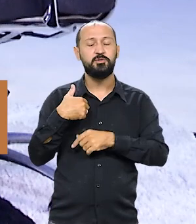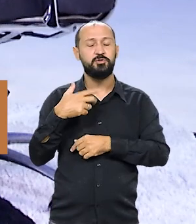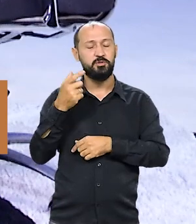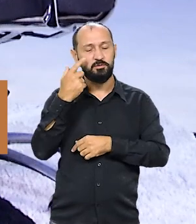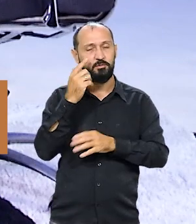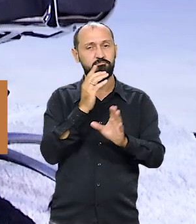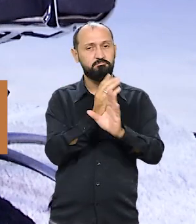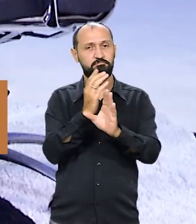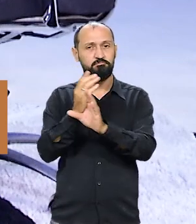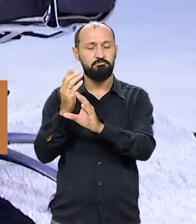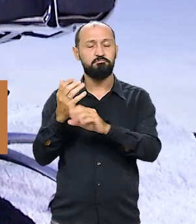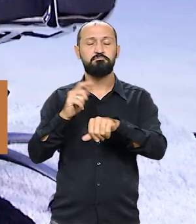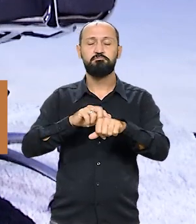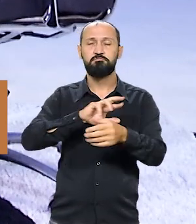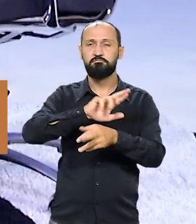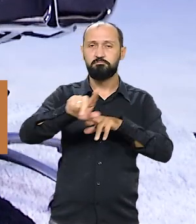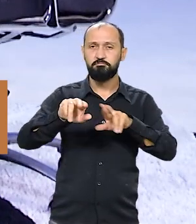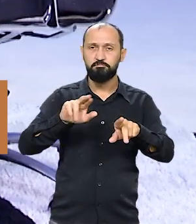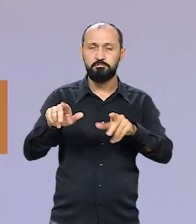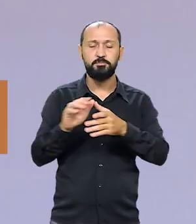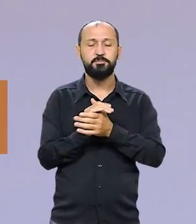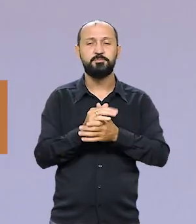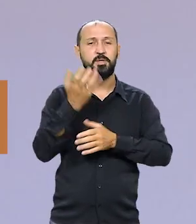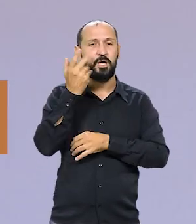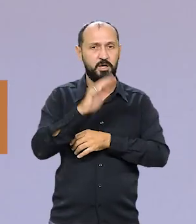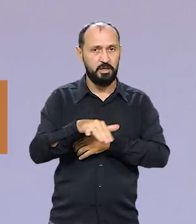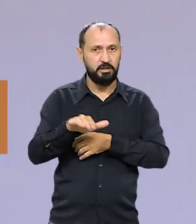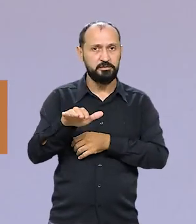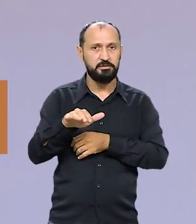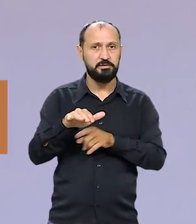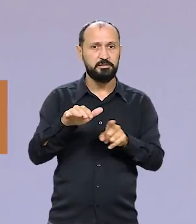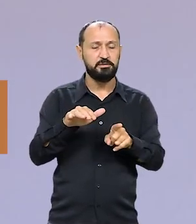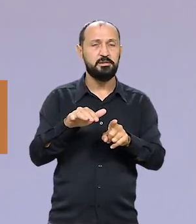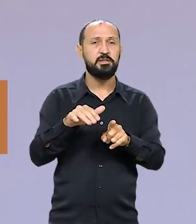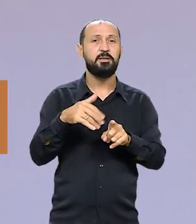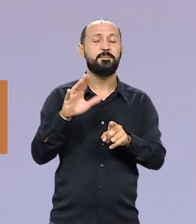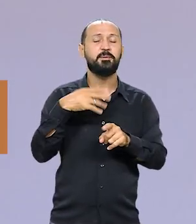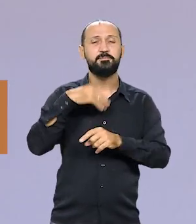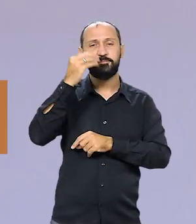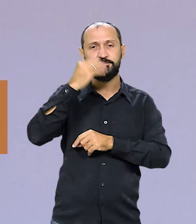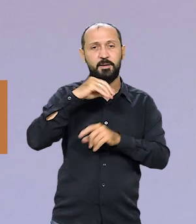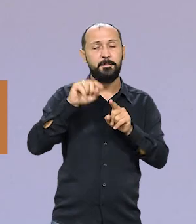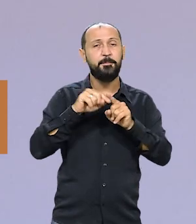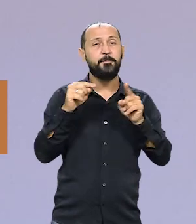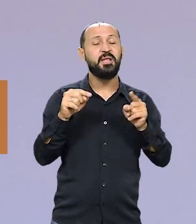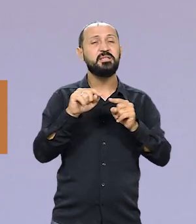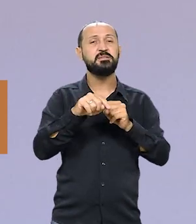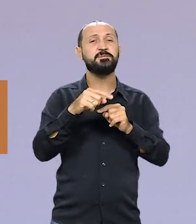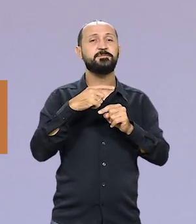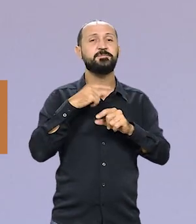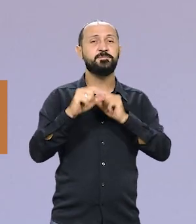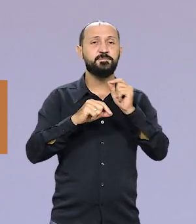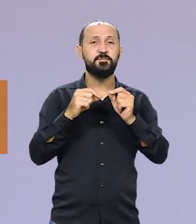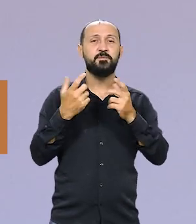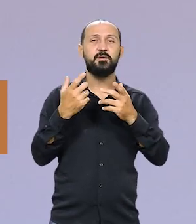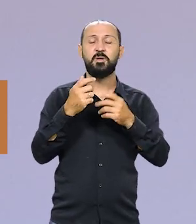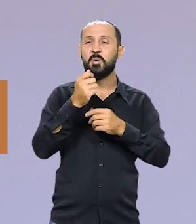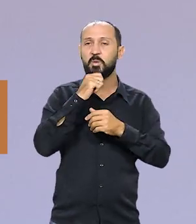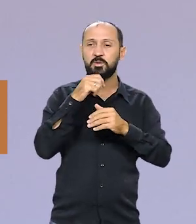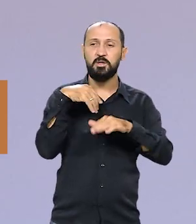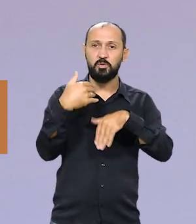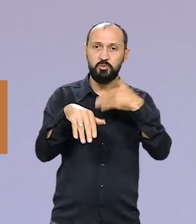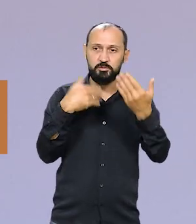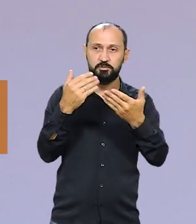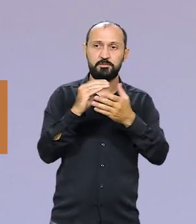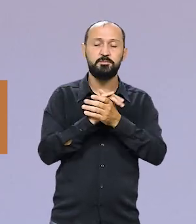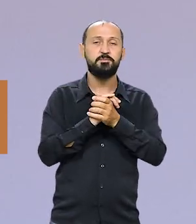trabalha nessa área tem todas as situações. A criança, ela é mais vulnerável, mas ela é um ser humano